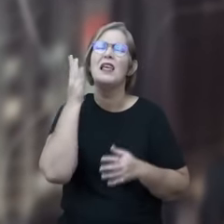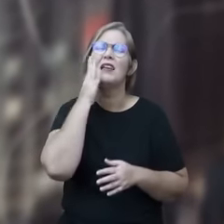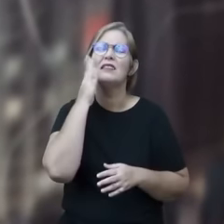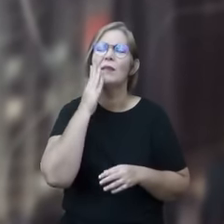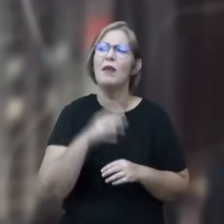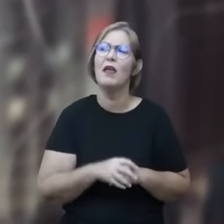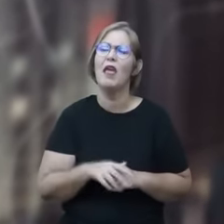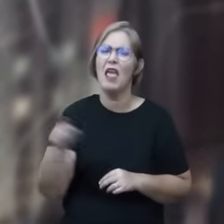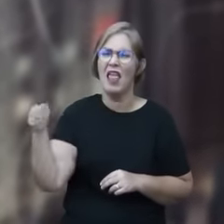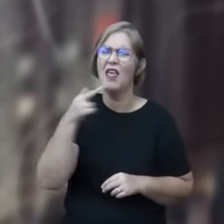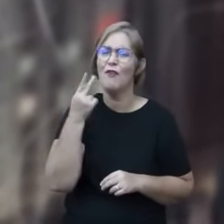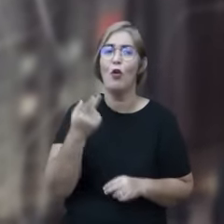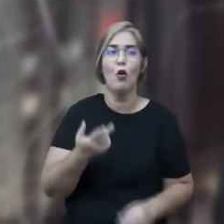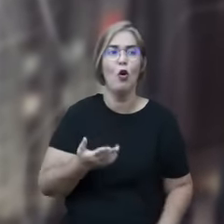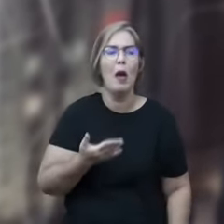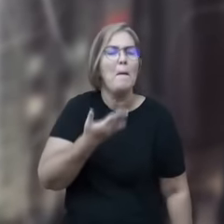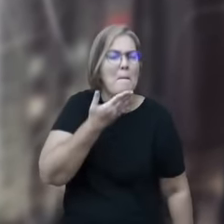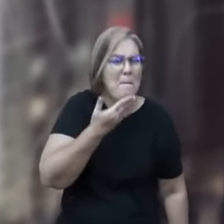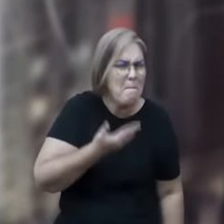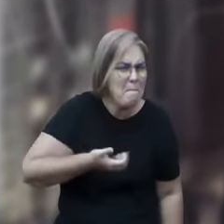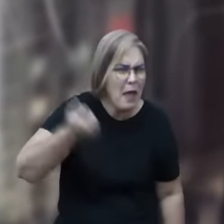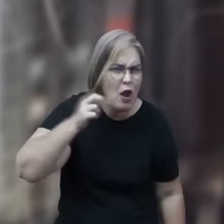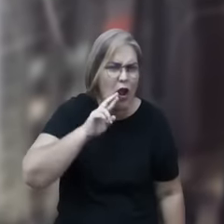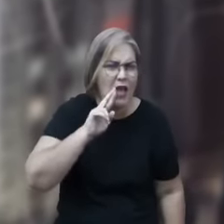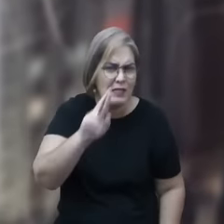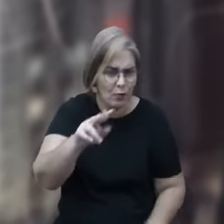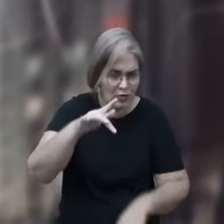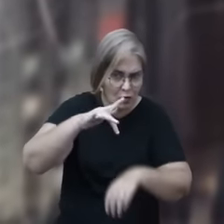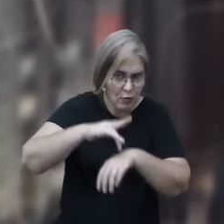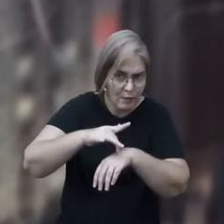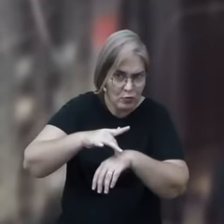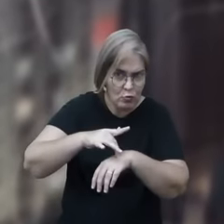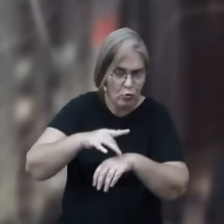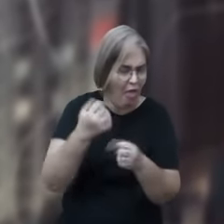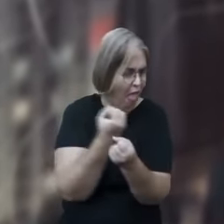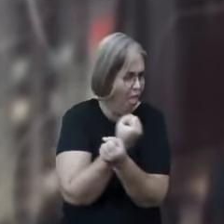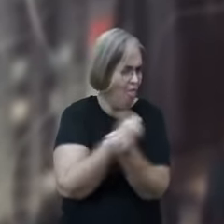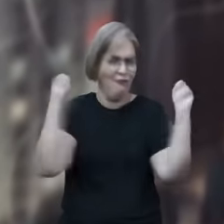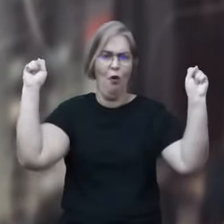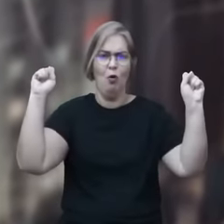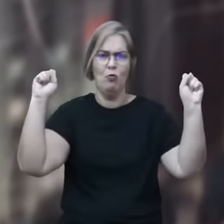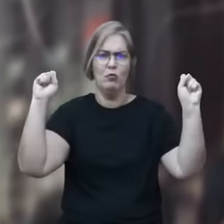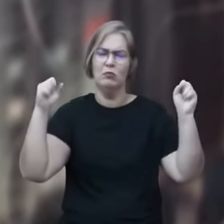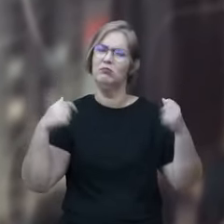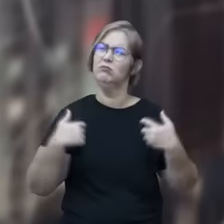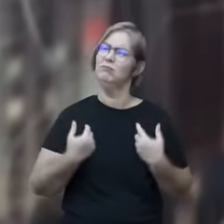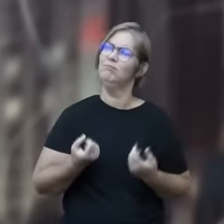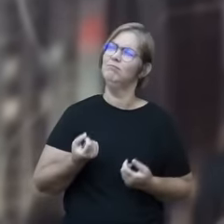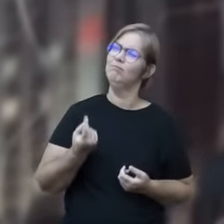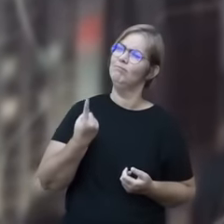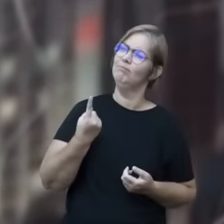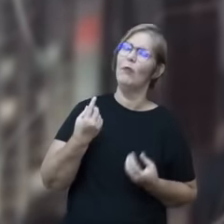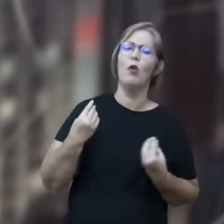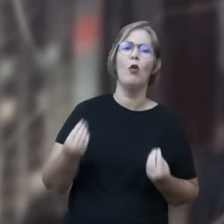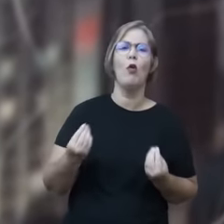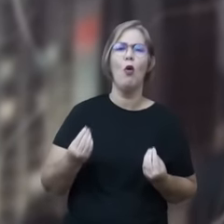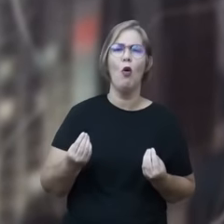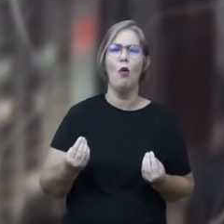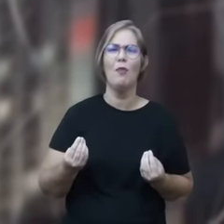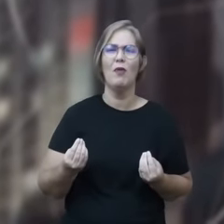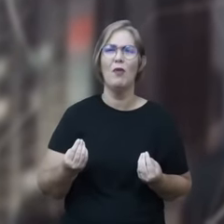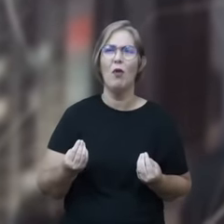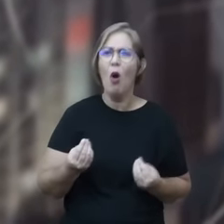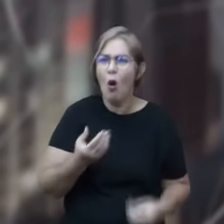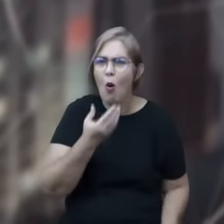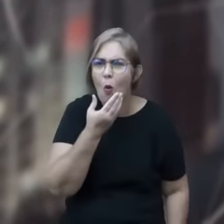revolta. Então, o que seria esse homem revoltado? Porque a impressão que dá no livro estrangeiro que é um homem meio, se for um homem revoltado, um homem